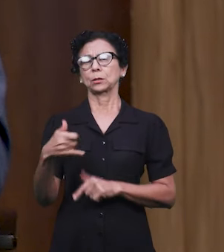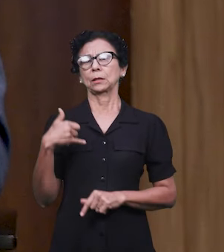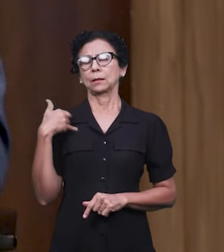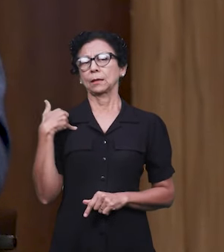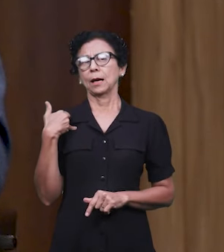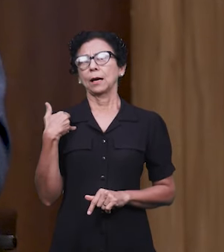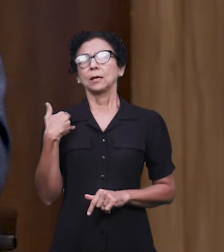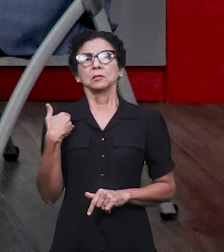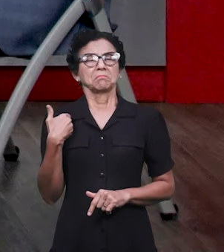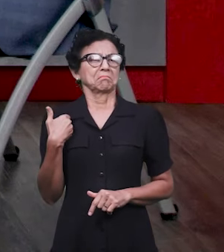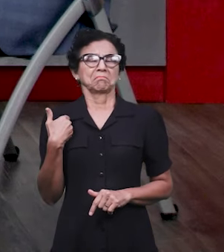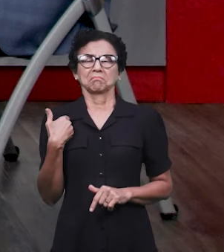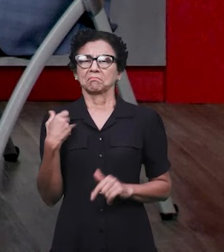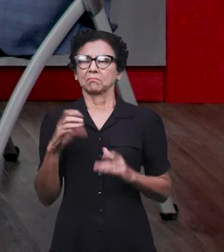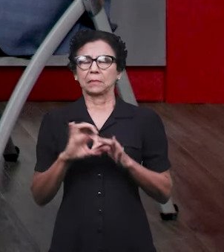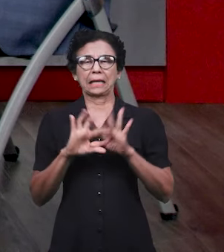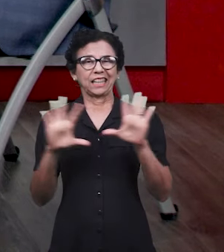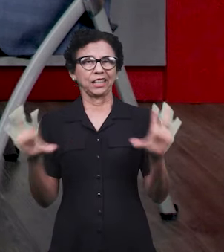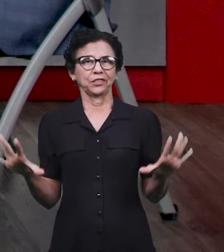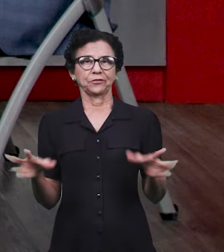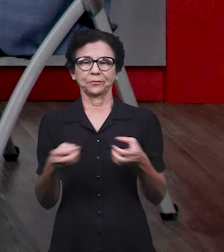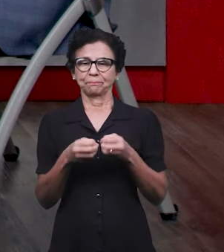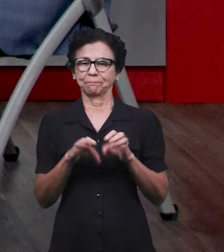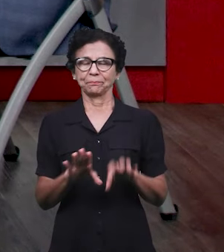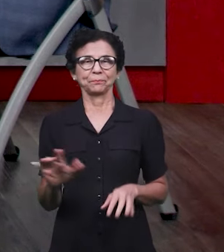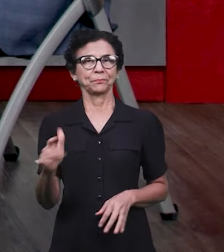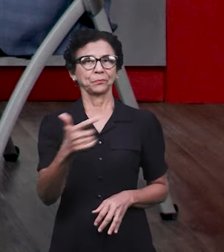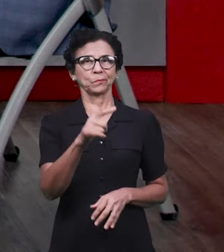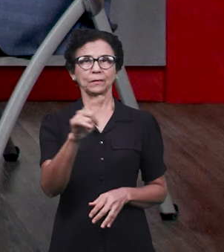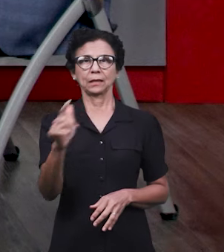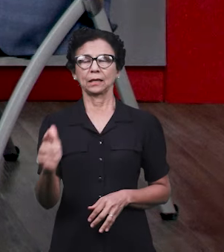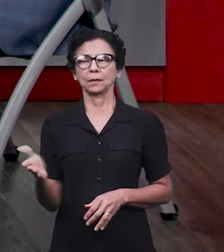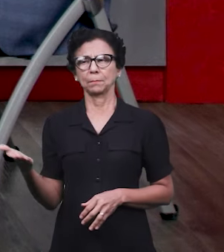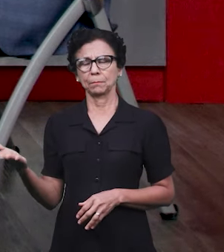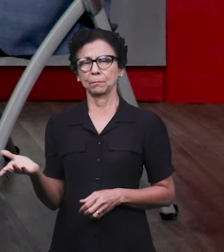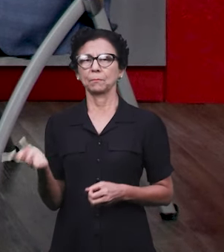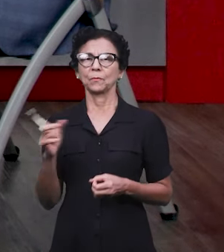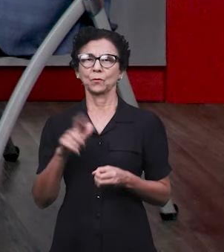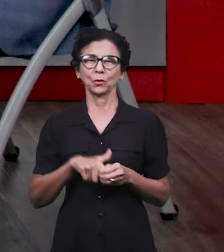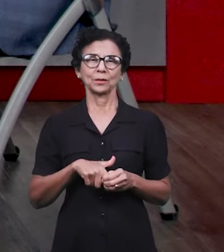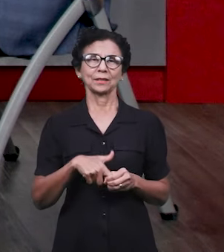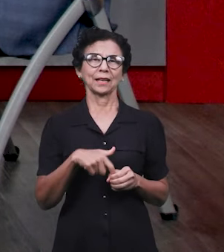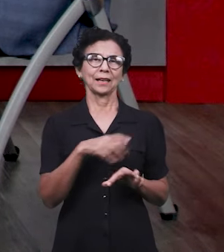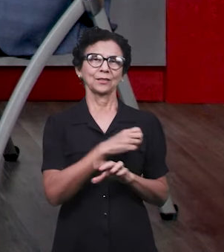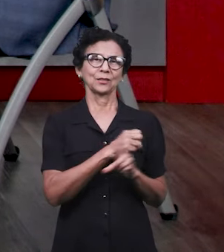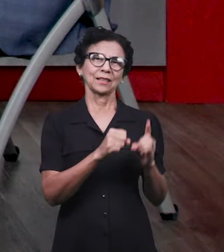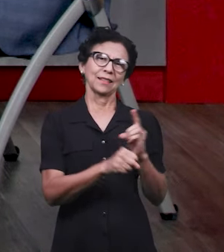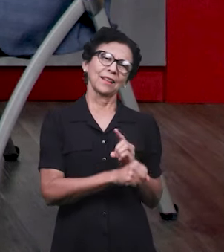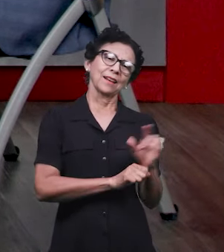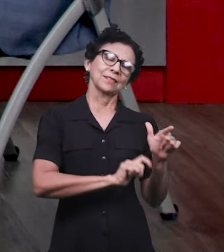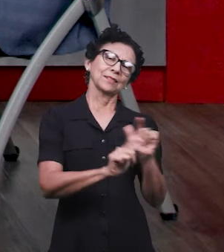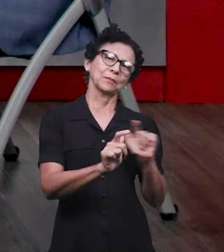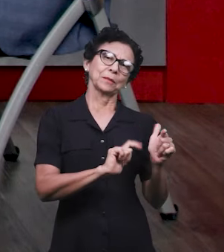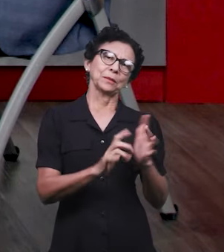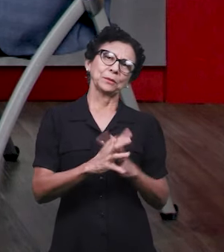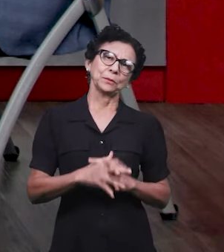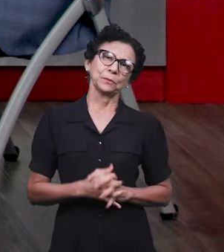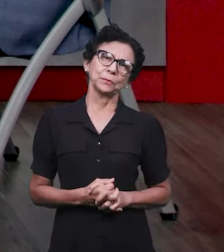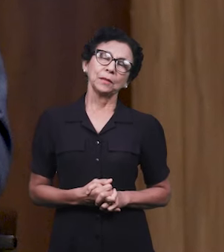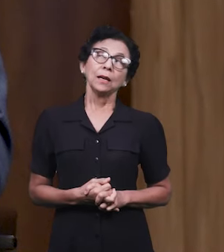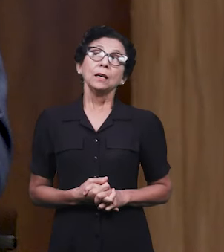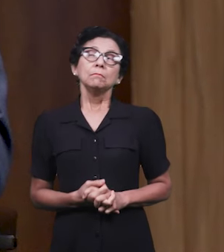né? problema nenhum, não há prejuízo nenhum que ele retorne ao mercado de trabalho. Com